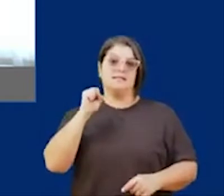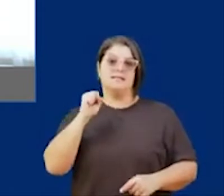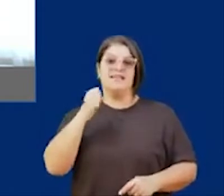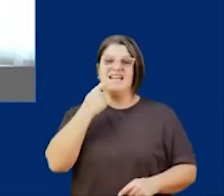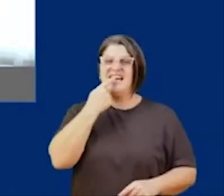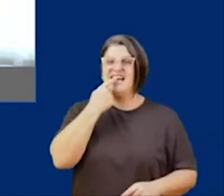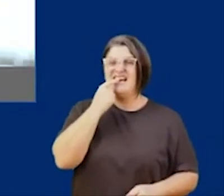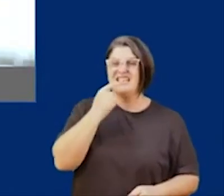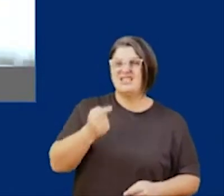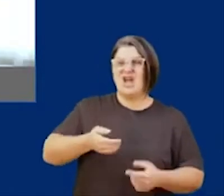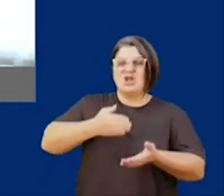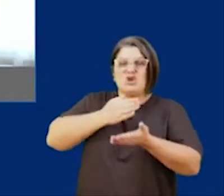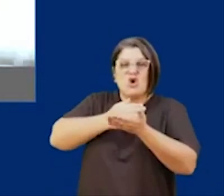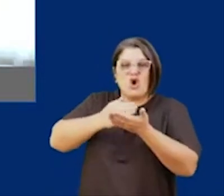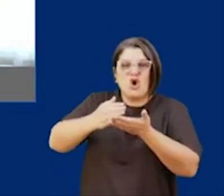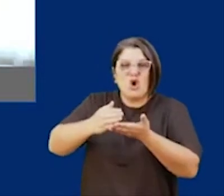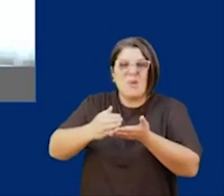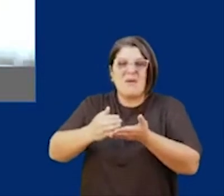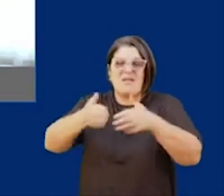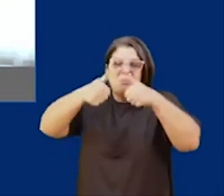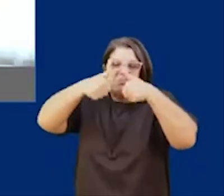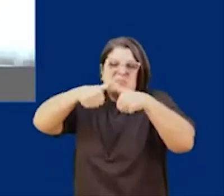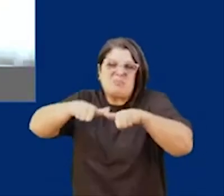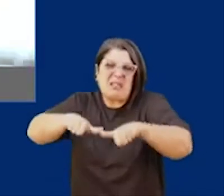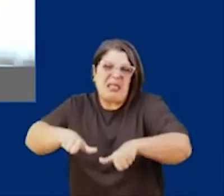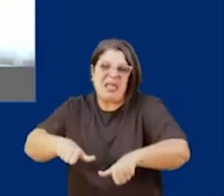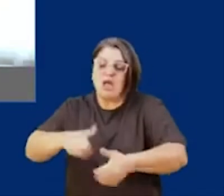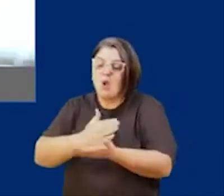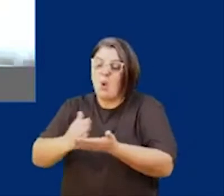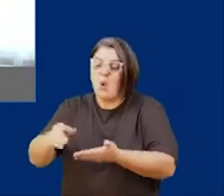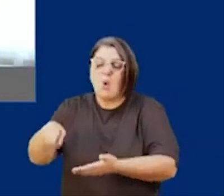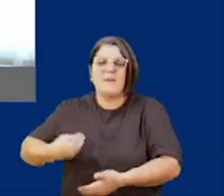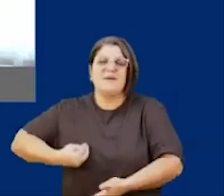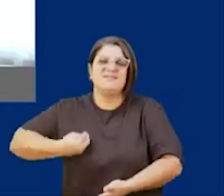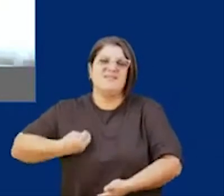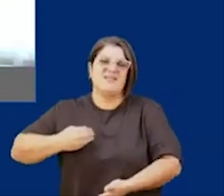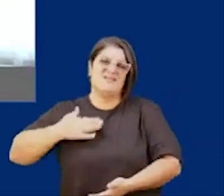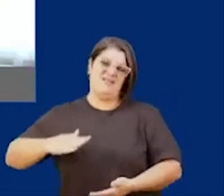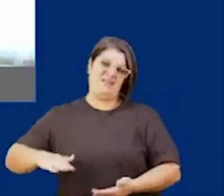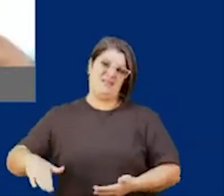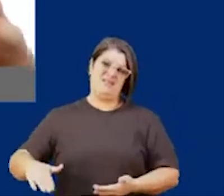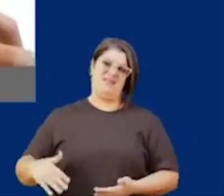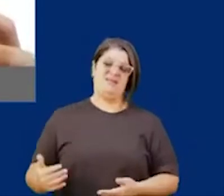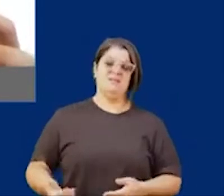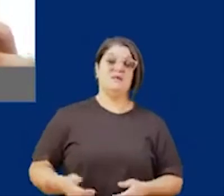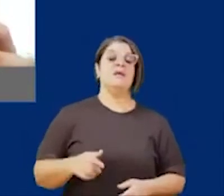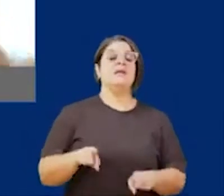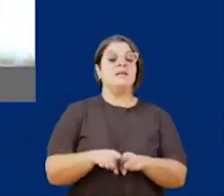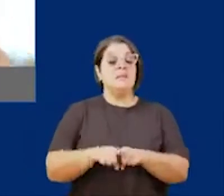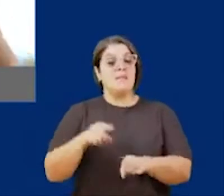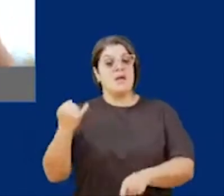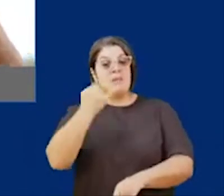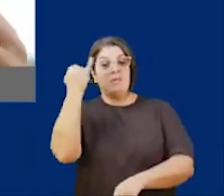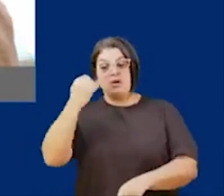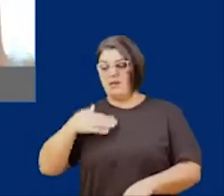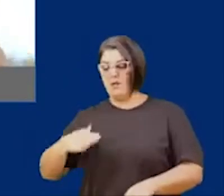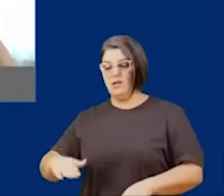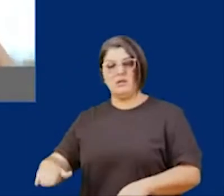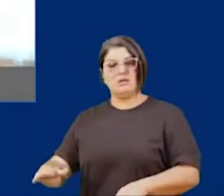favorecem a ocorrência de excesso de peso já no começo da vida da criança. E uma outra coisa muito importante, que esse é o período que a criança está